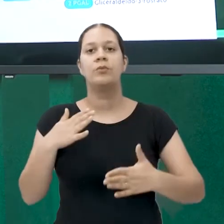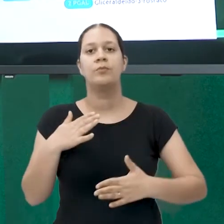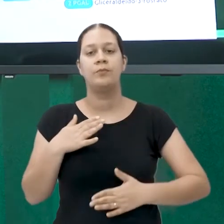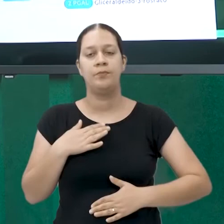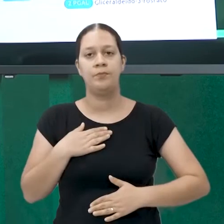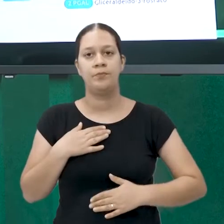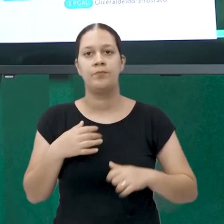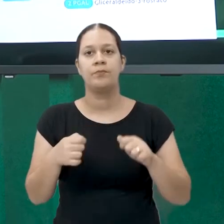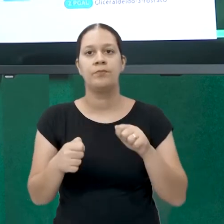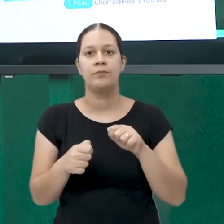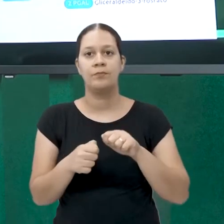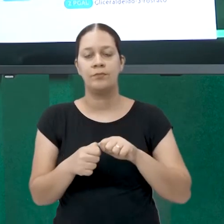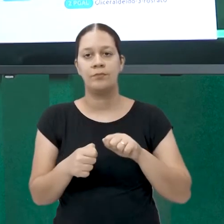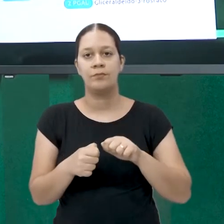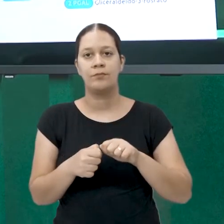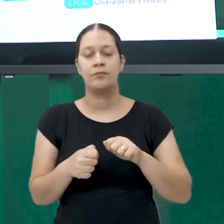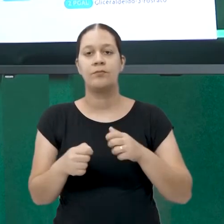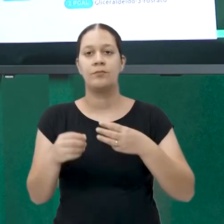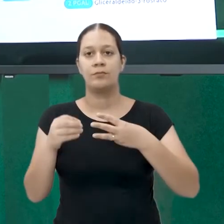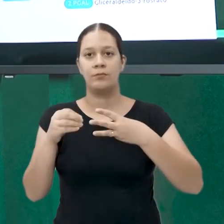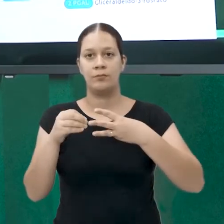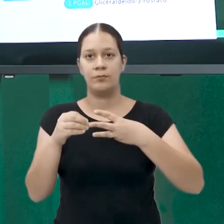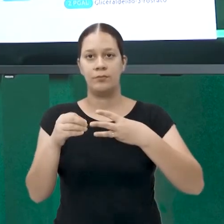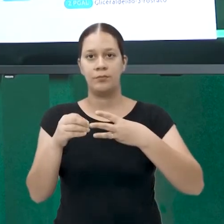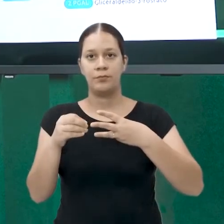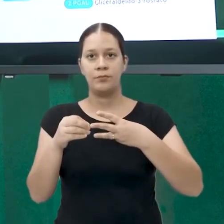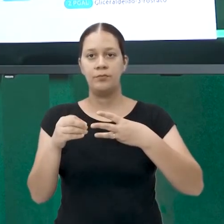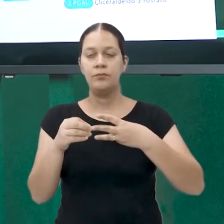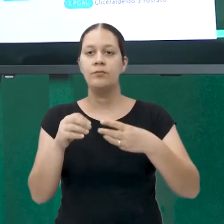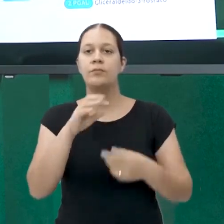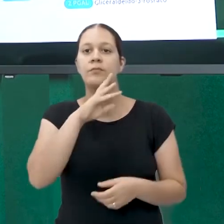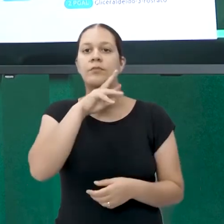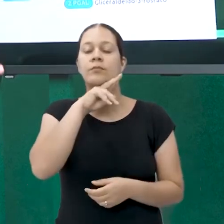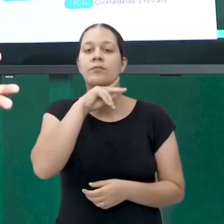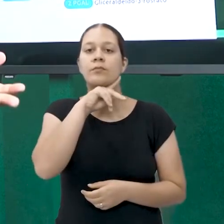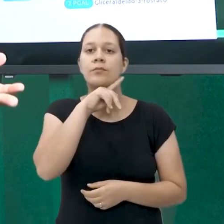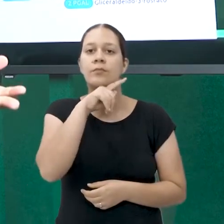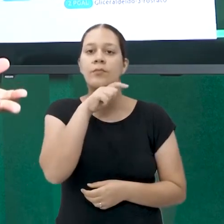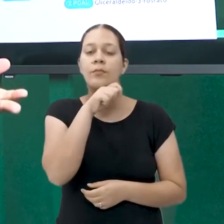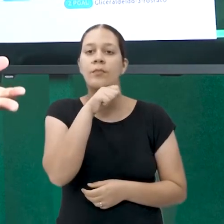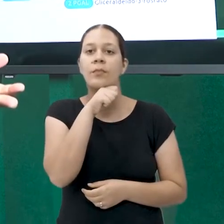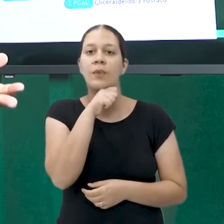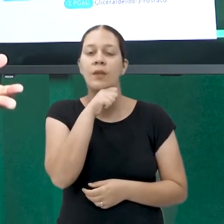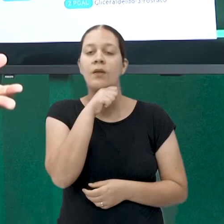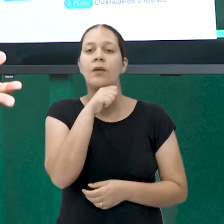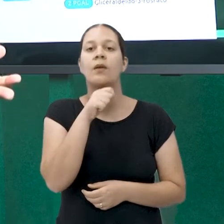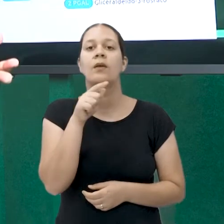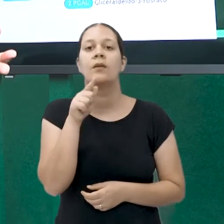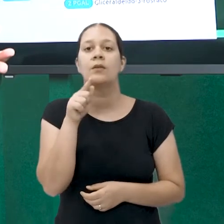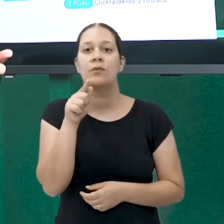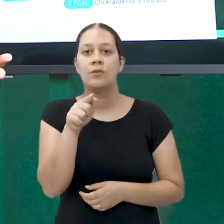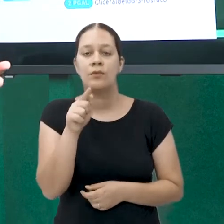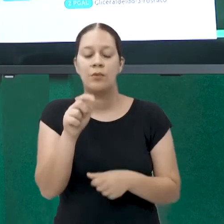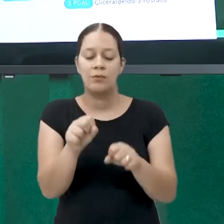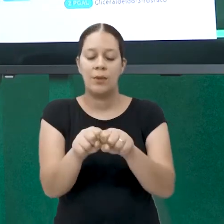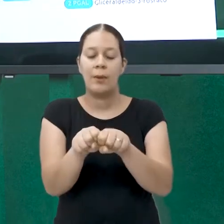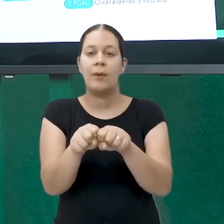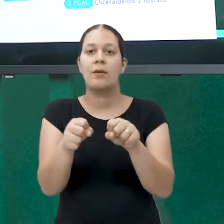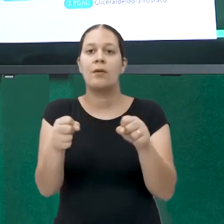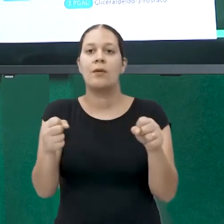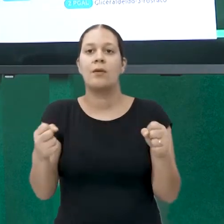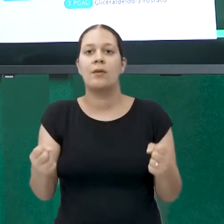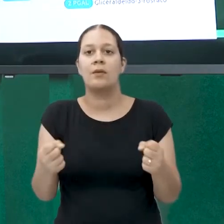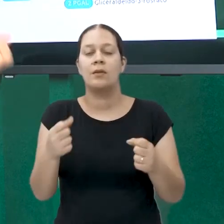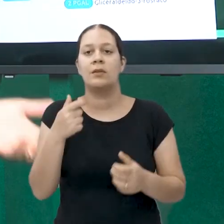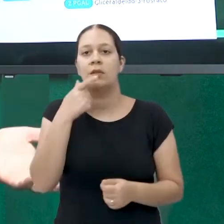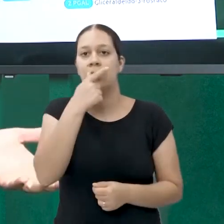organismo esteja funcionando. Na célula animal, nas mitocôndrias, mais propriamente dita, você vai ter a